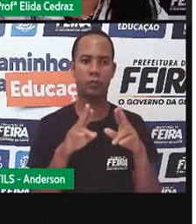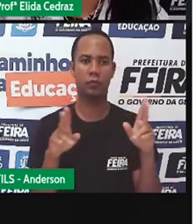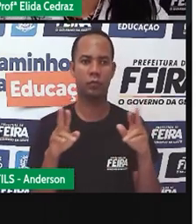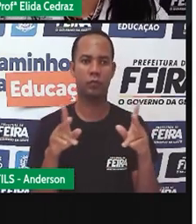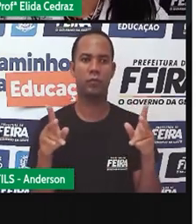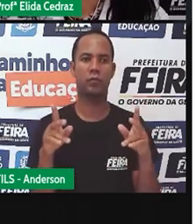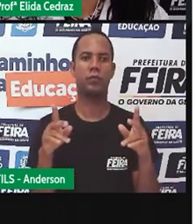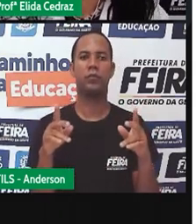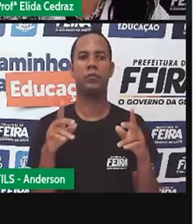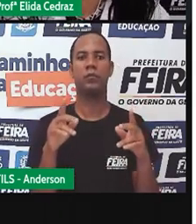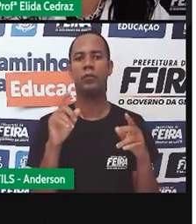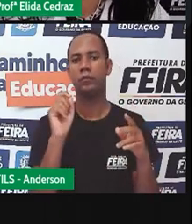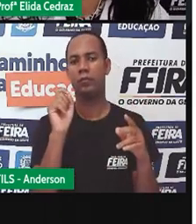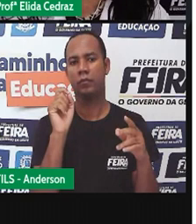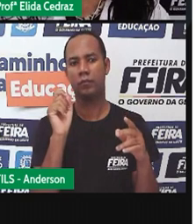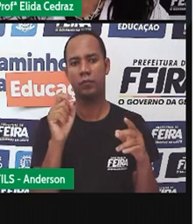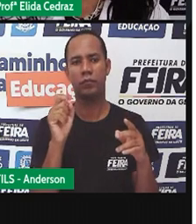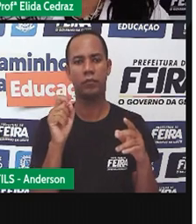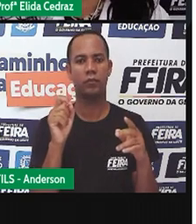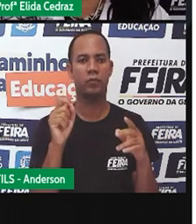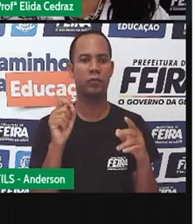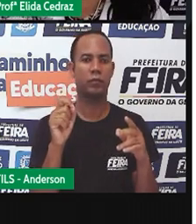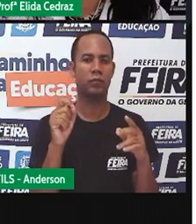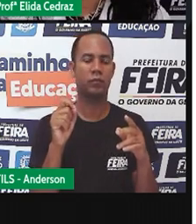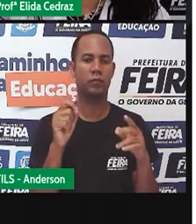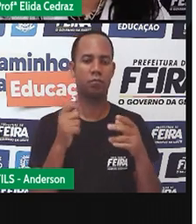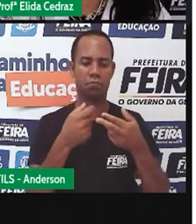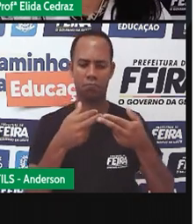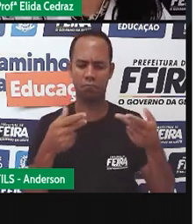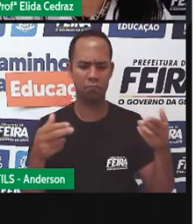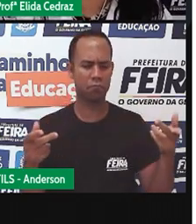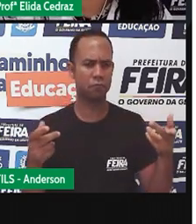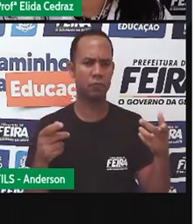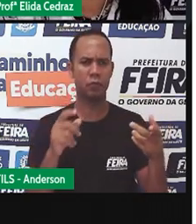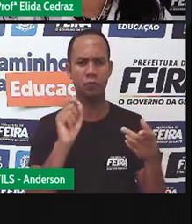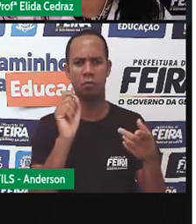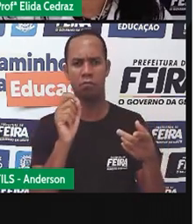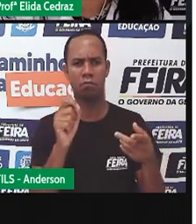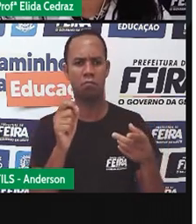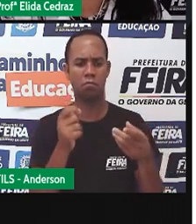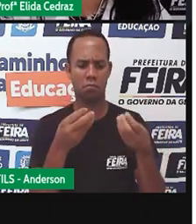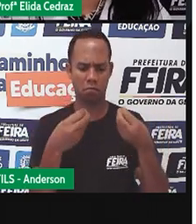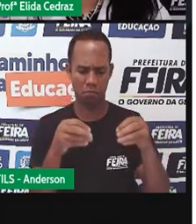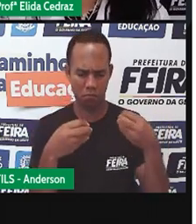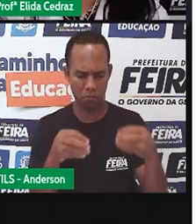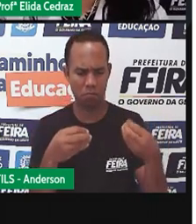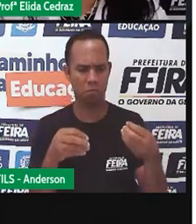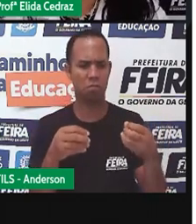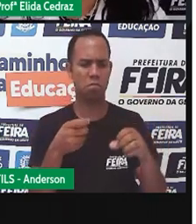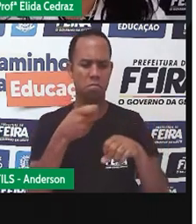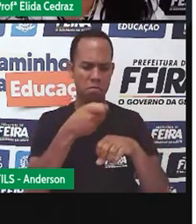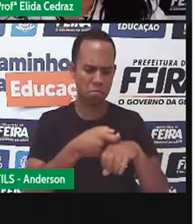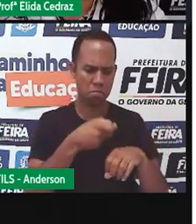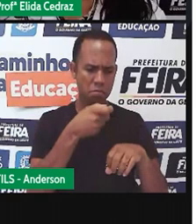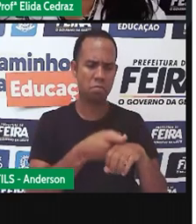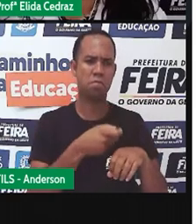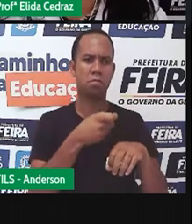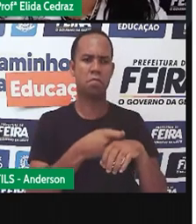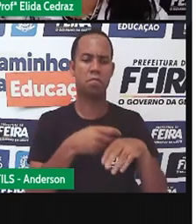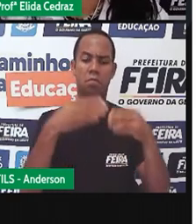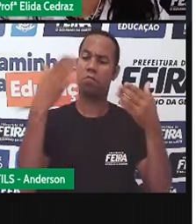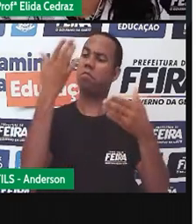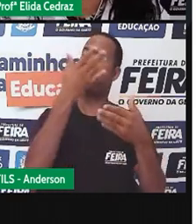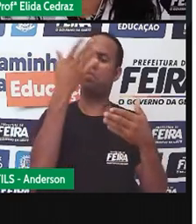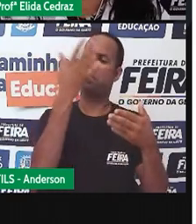aulas nós vimos que existem materiais que são flexíveis, que são